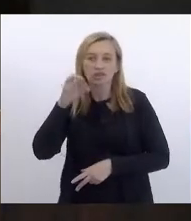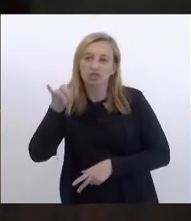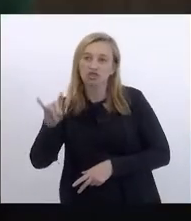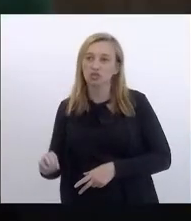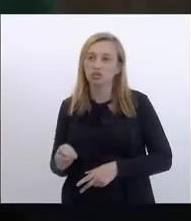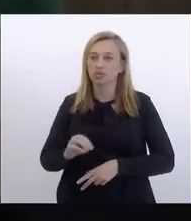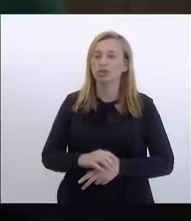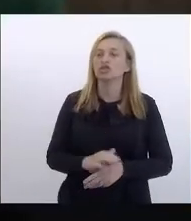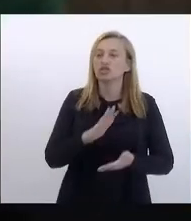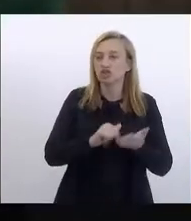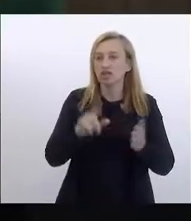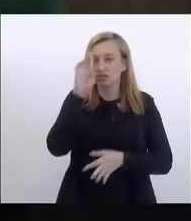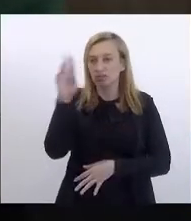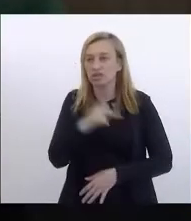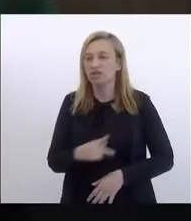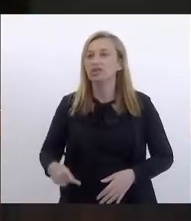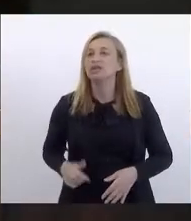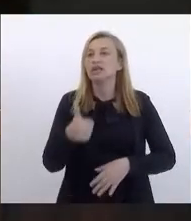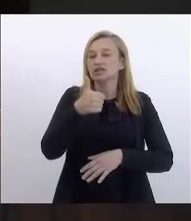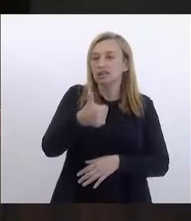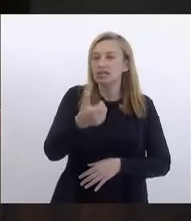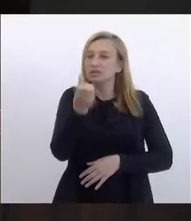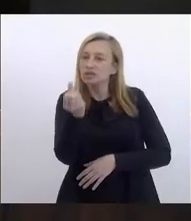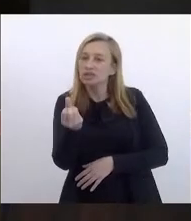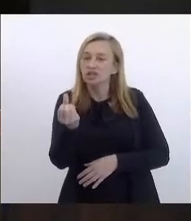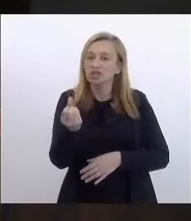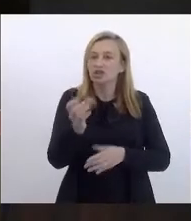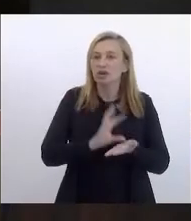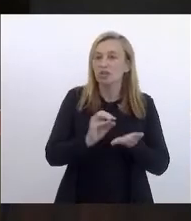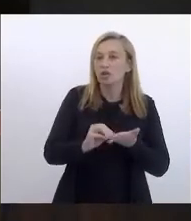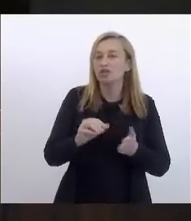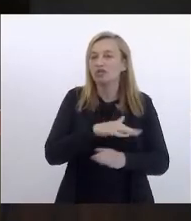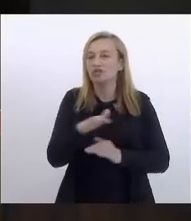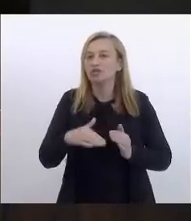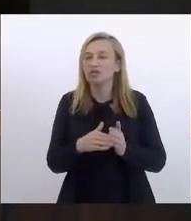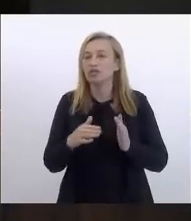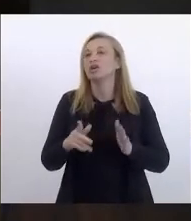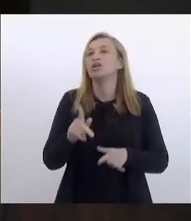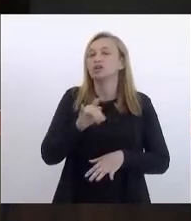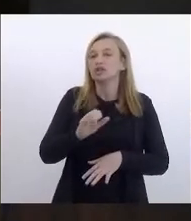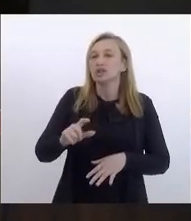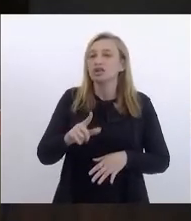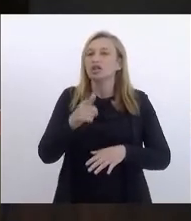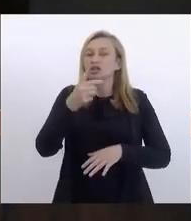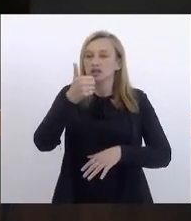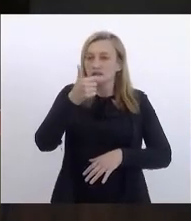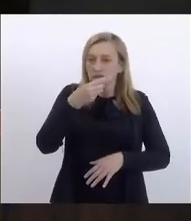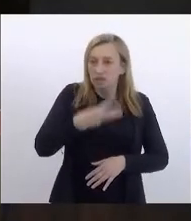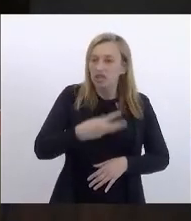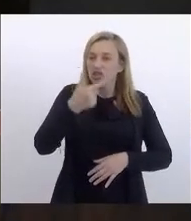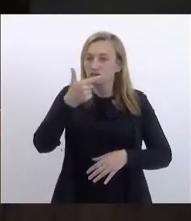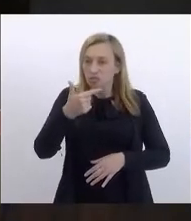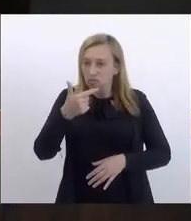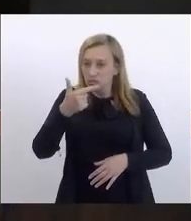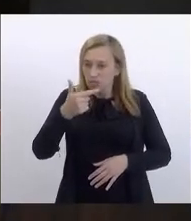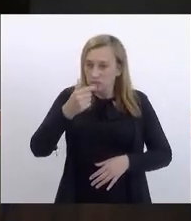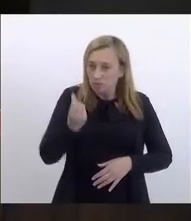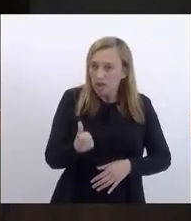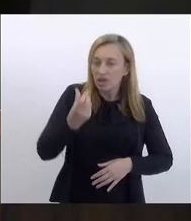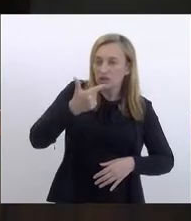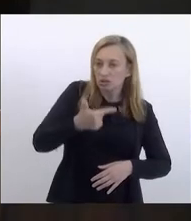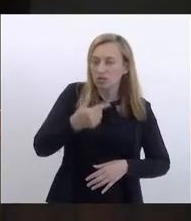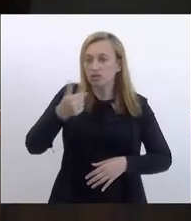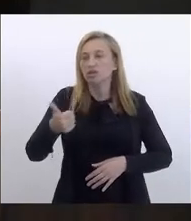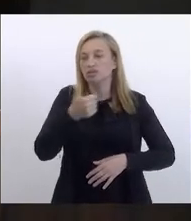Dino pela derrubada seu presidente 16º da pauta voto total aposto do projeto de lei 3632 de 2021 de autoria deputado Sérgio